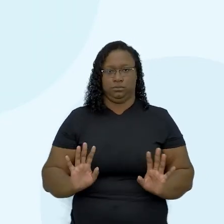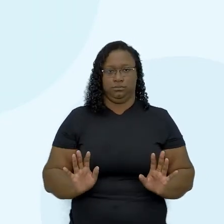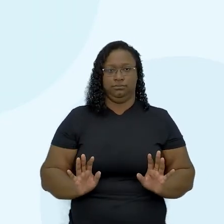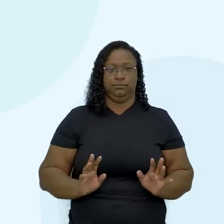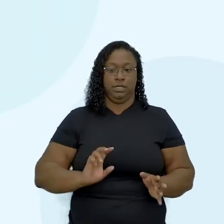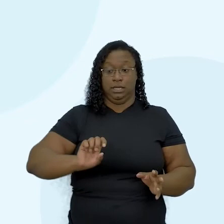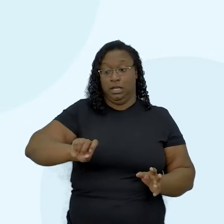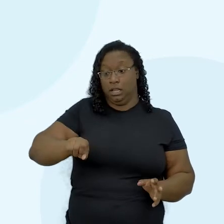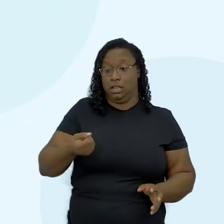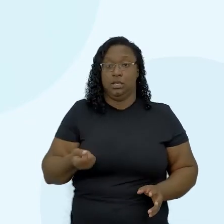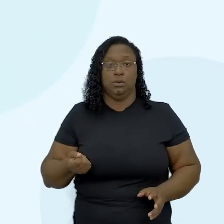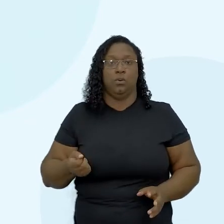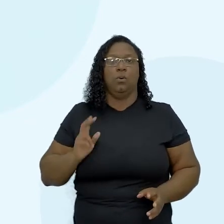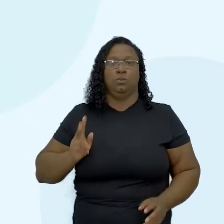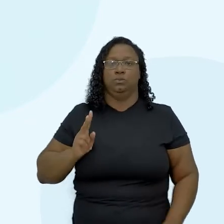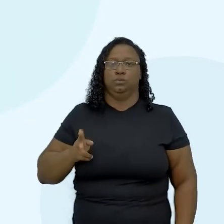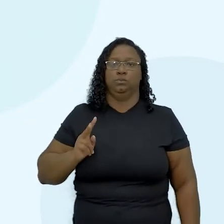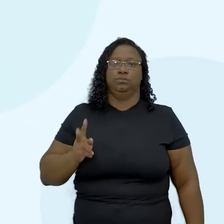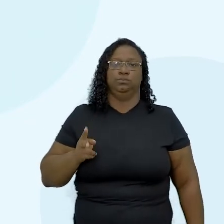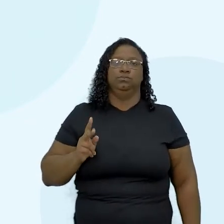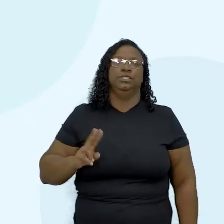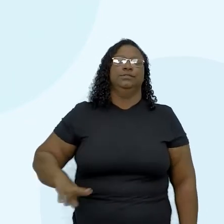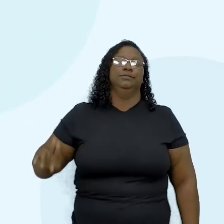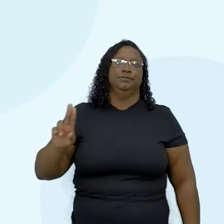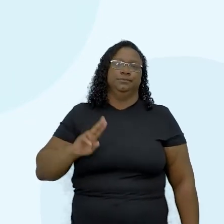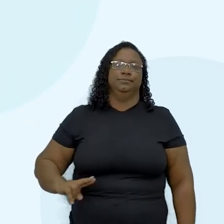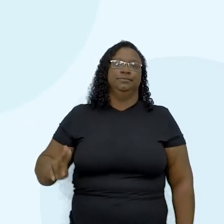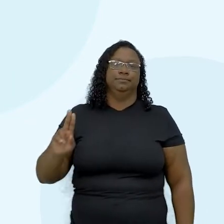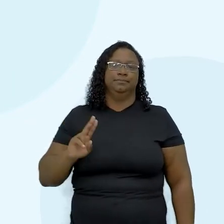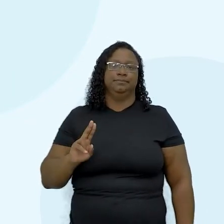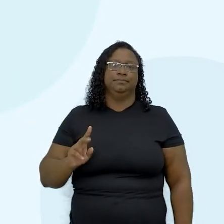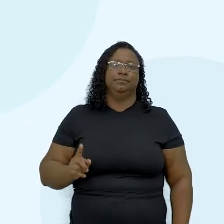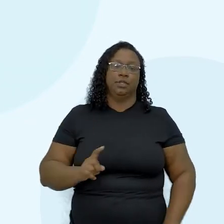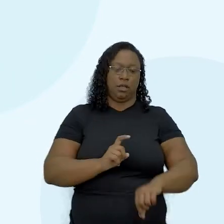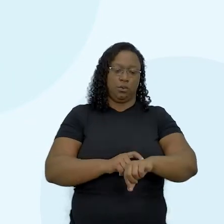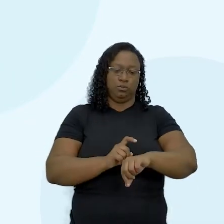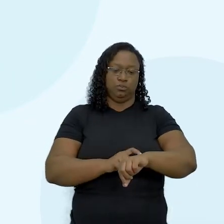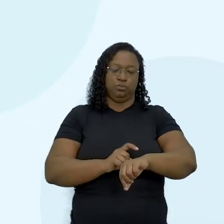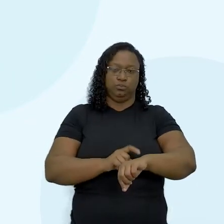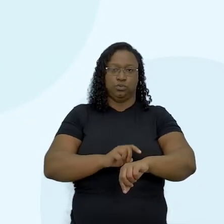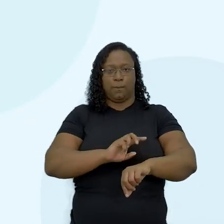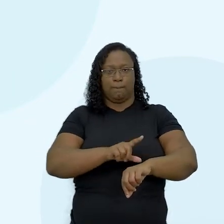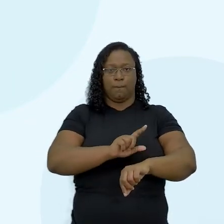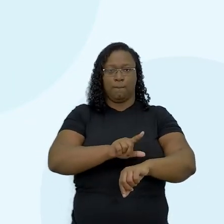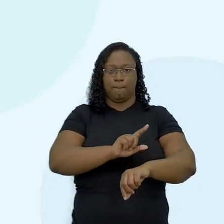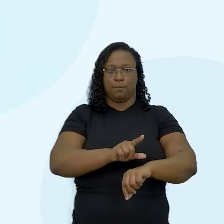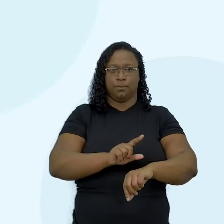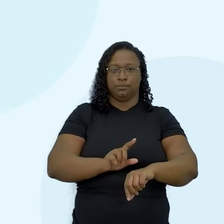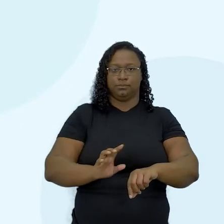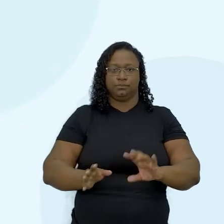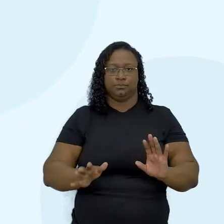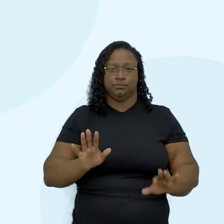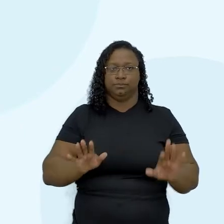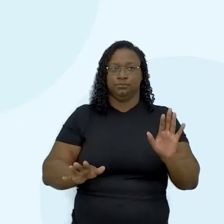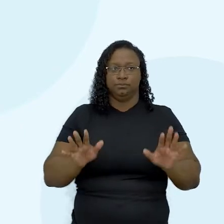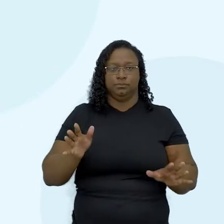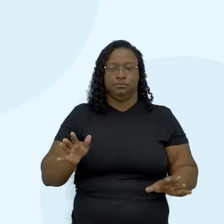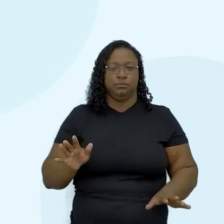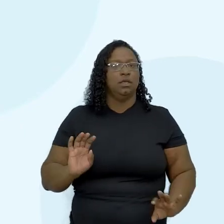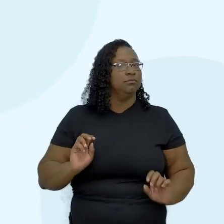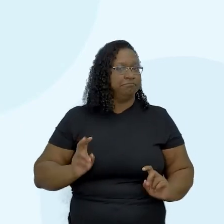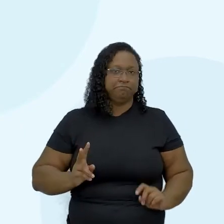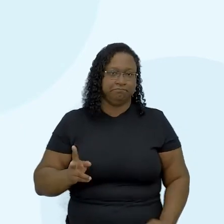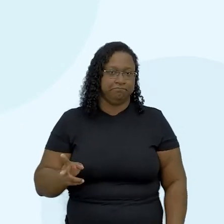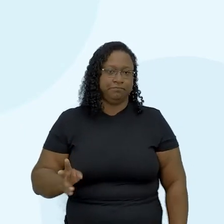isso aí. Sim. Tá, legal. Tá bom? Durante essa potência, se ela manter essa potência, que você não mexe, que você pode mexer no tempo, vai ficar